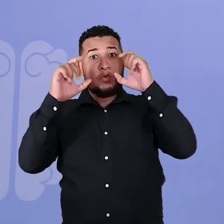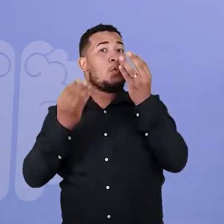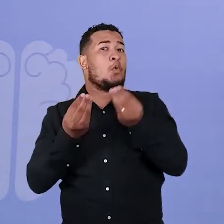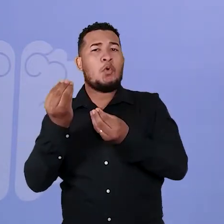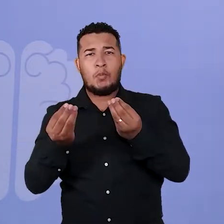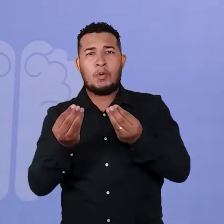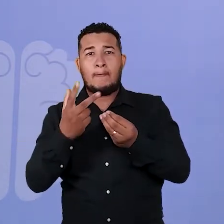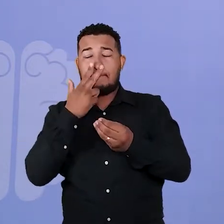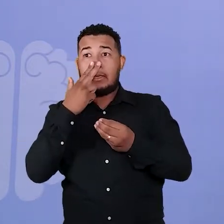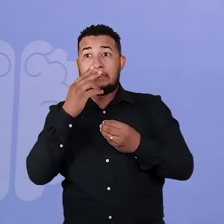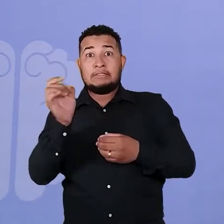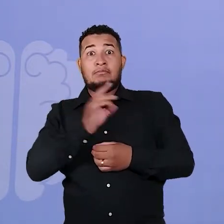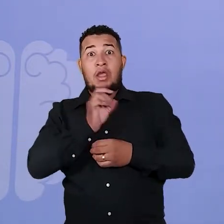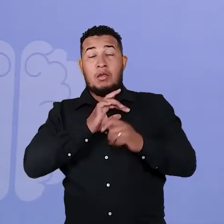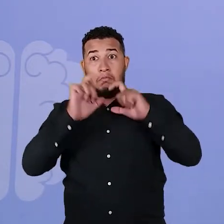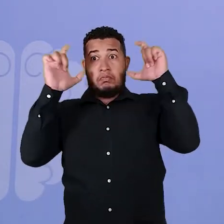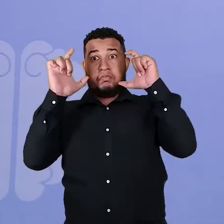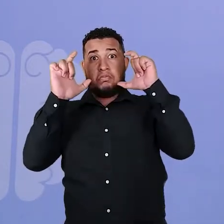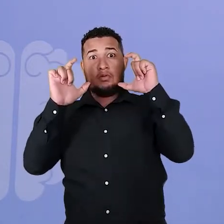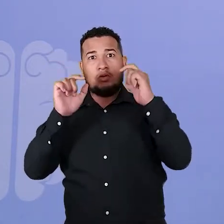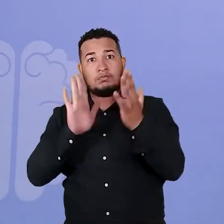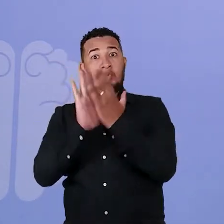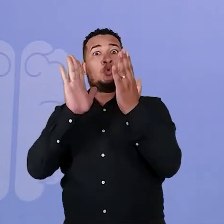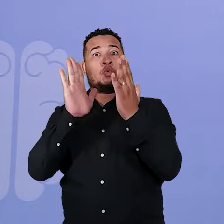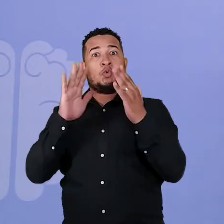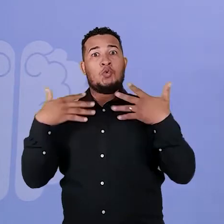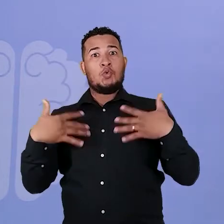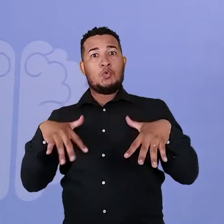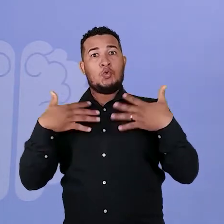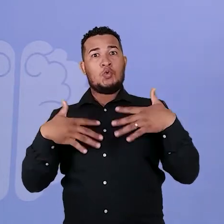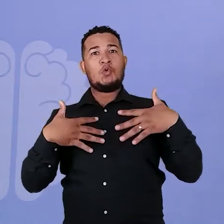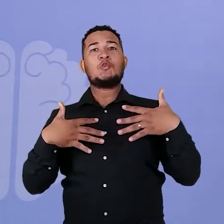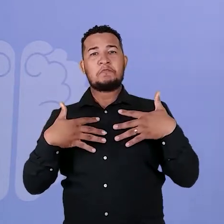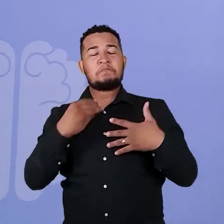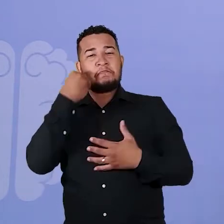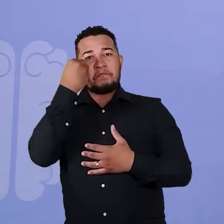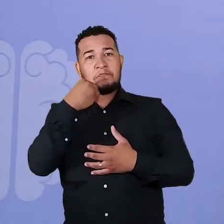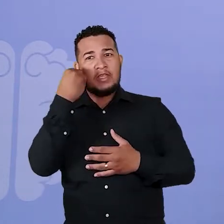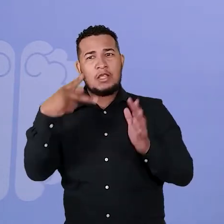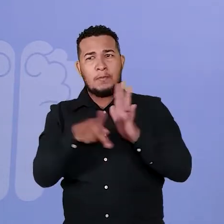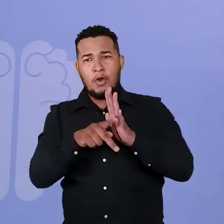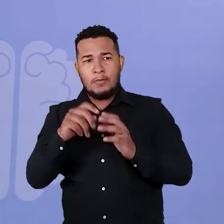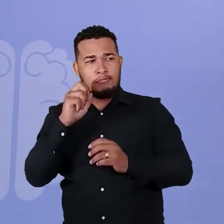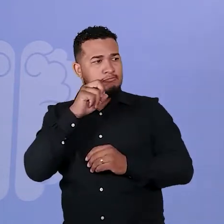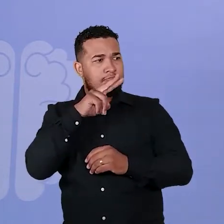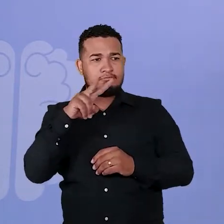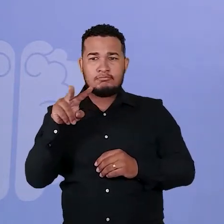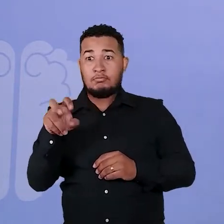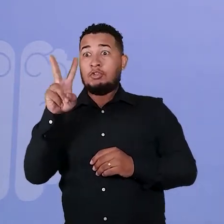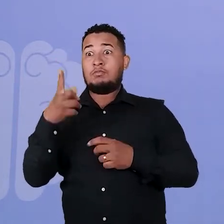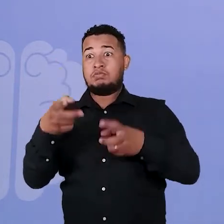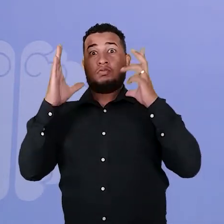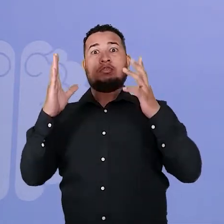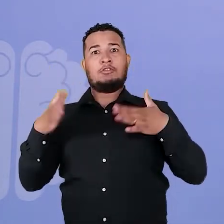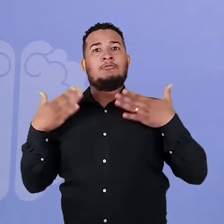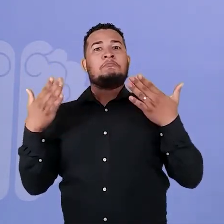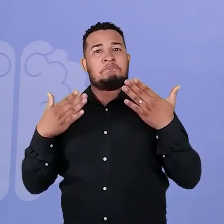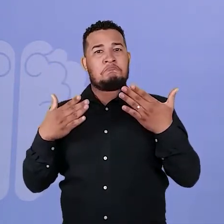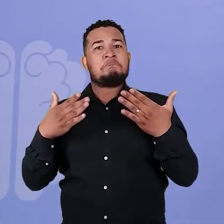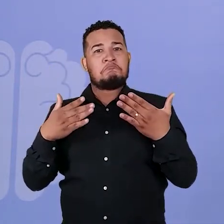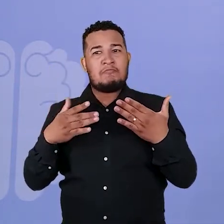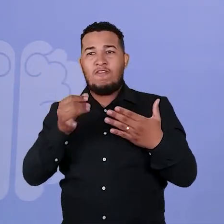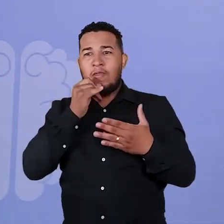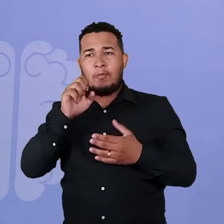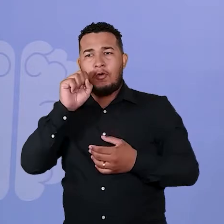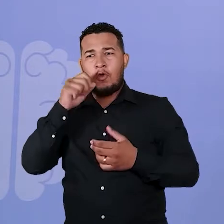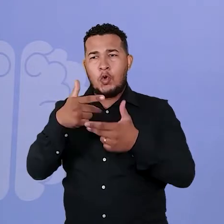espanto, no sentido de terror, choque. A experiência do espanto é aquela